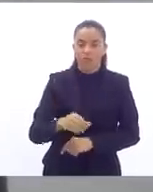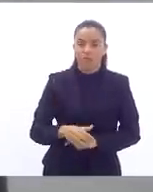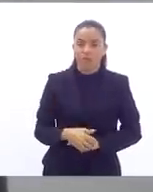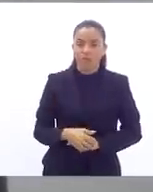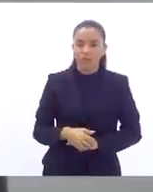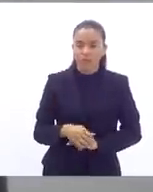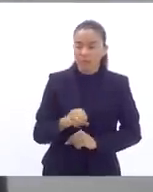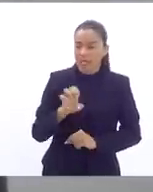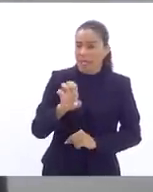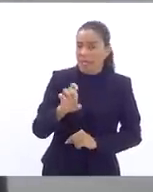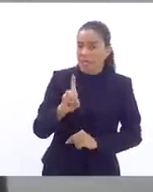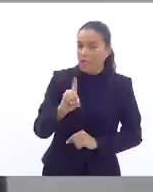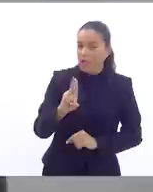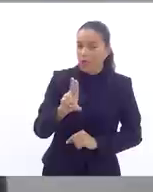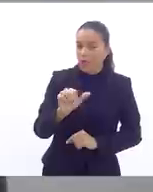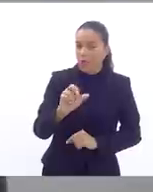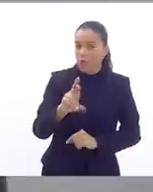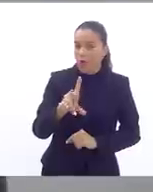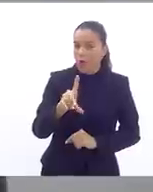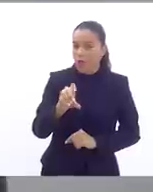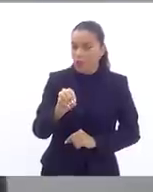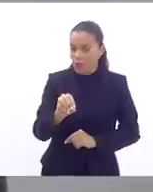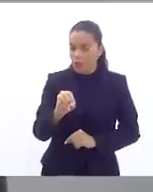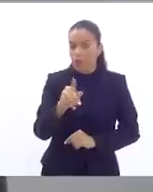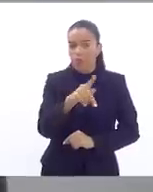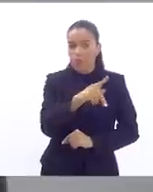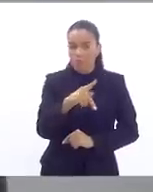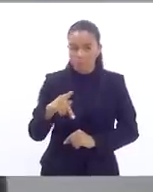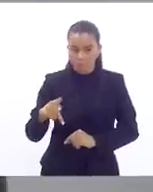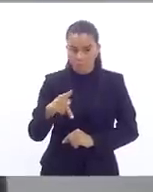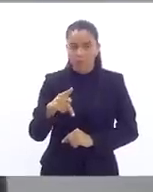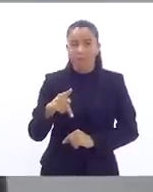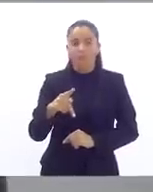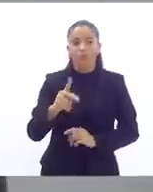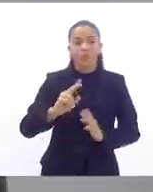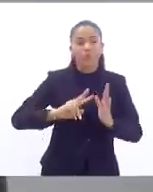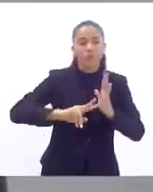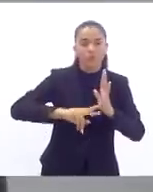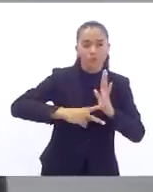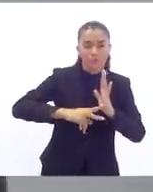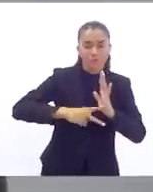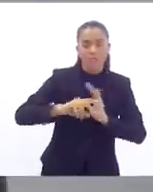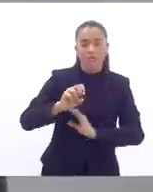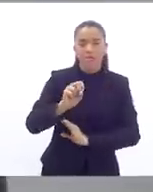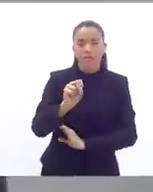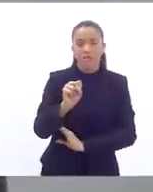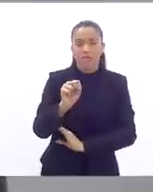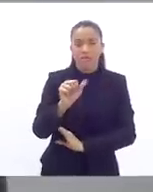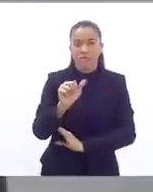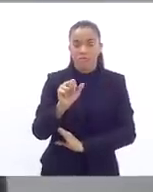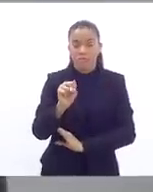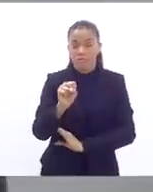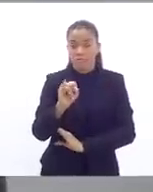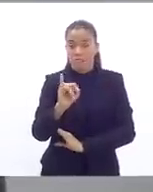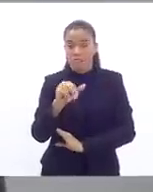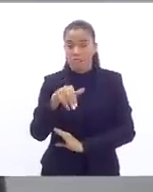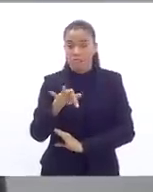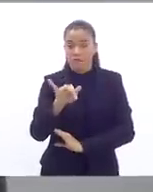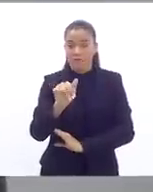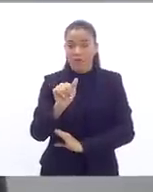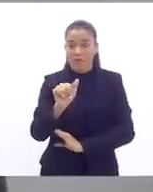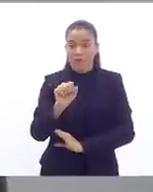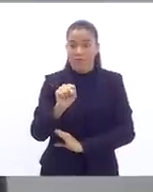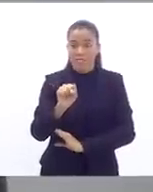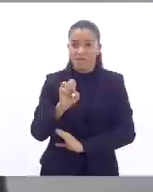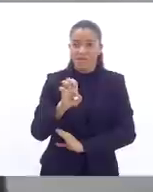Eduardo dos Santos presidente do sinfrj Vinícius Andrades assessor parlamentado aonde